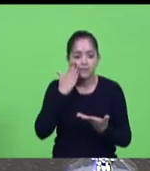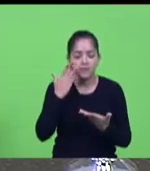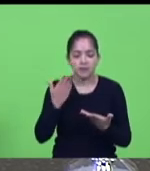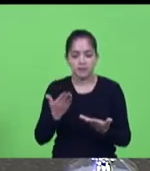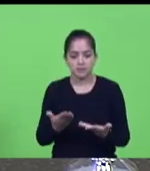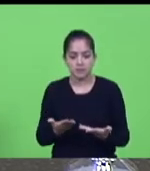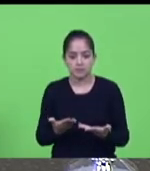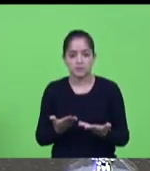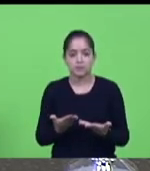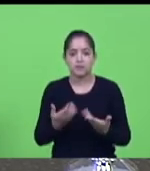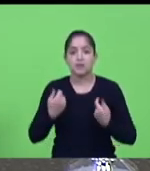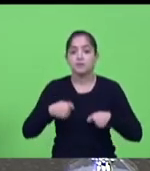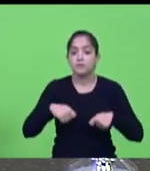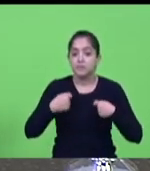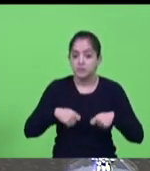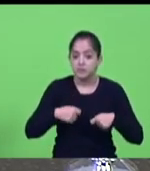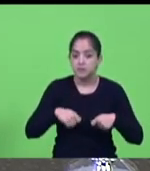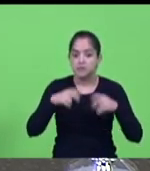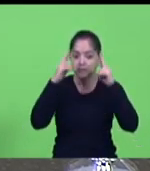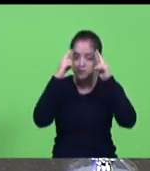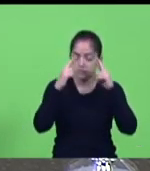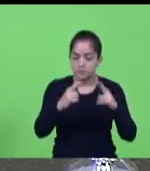precisamos de respeito,